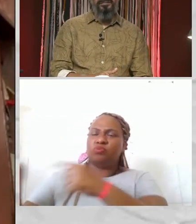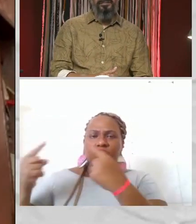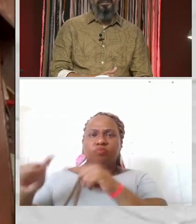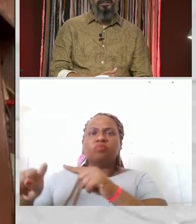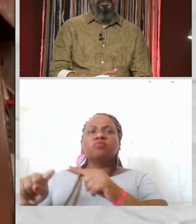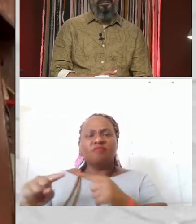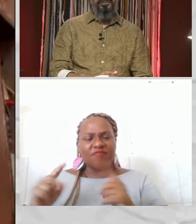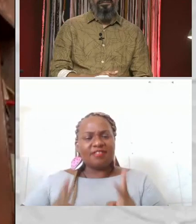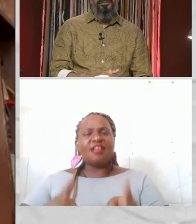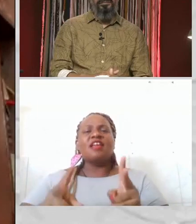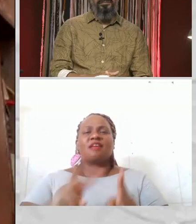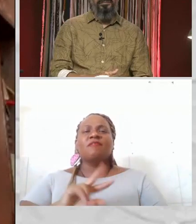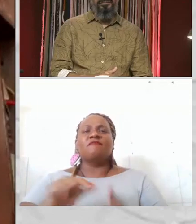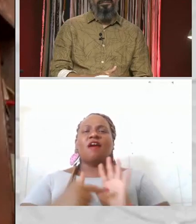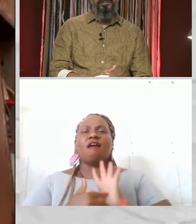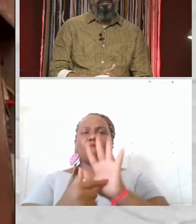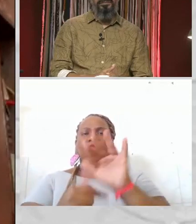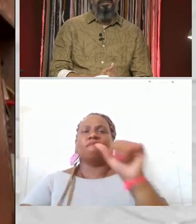diferença. Exigir